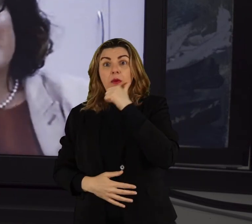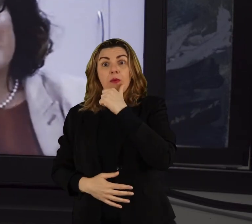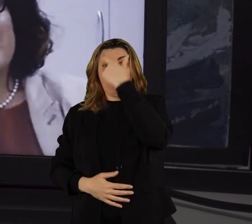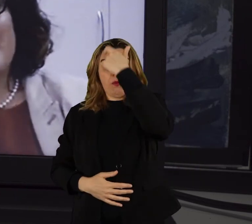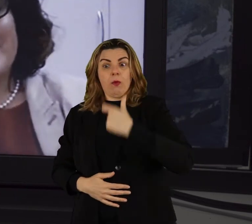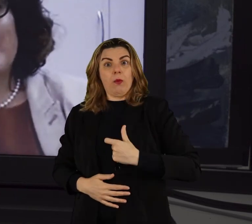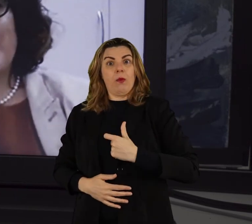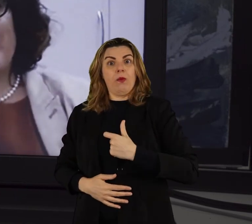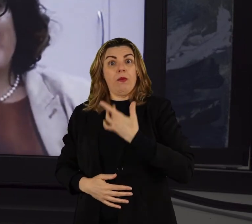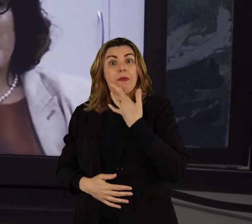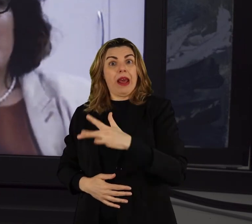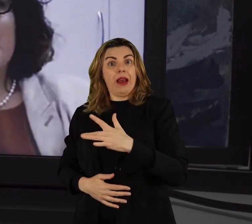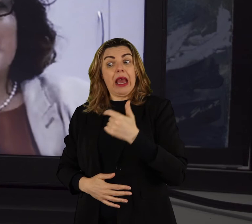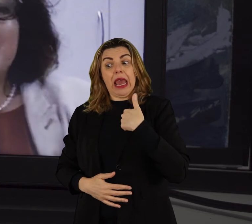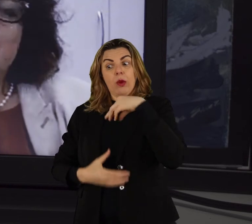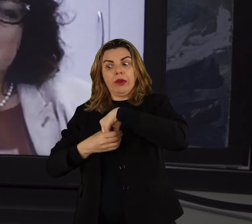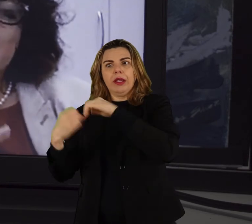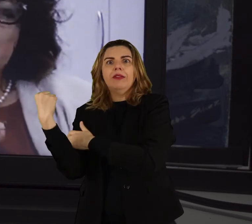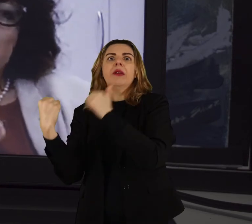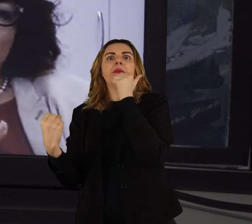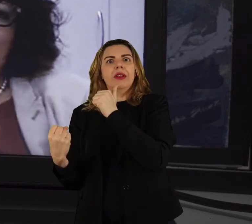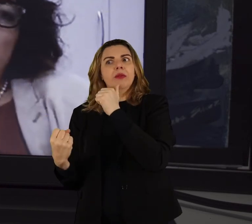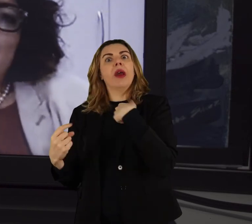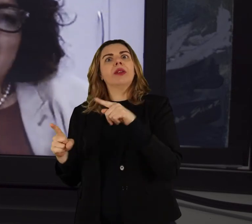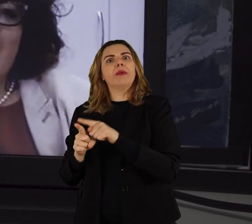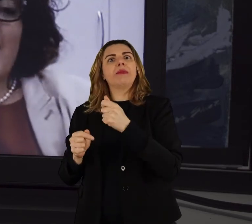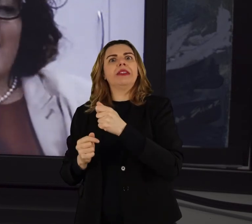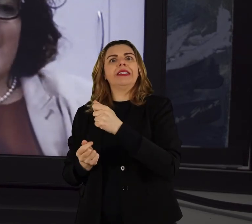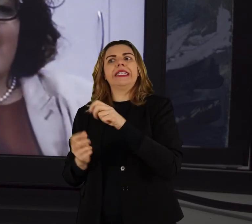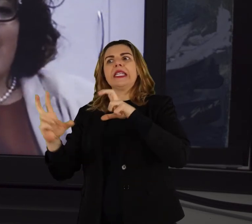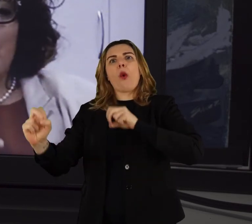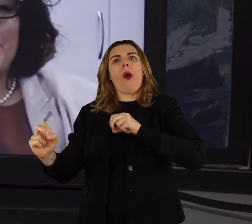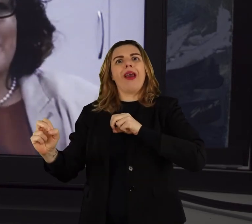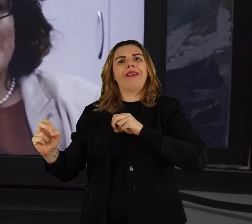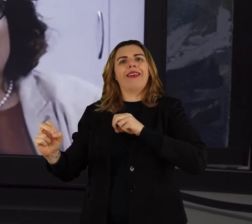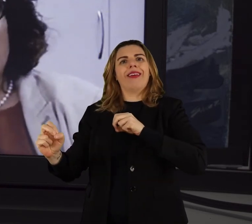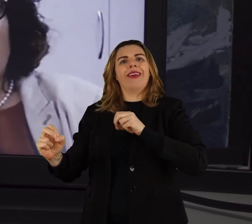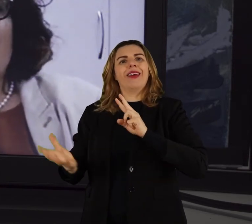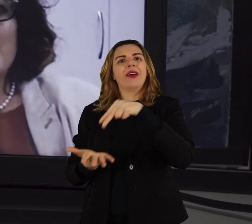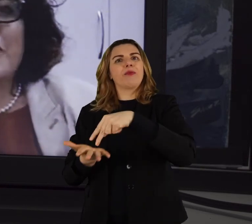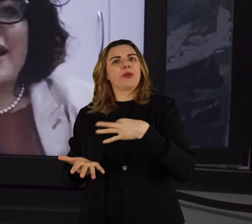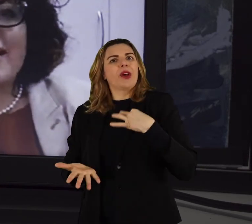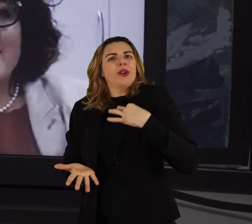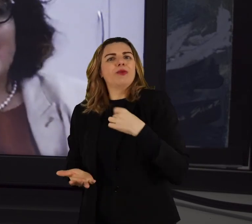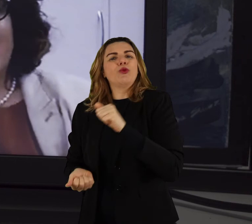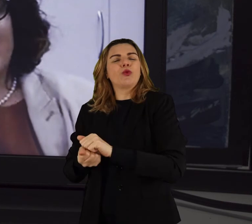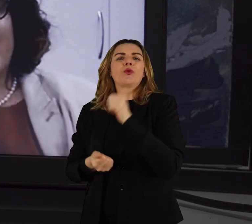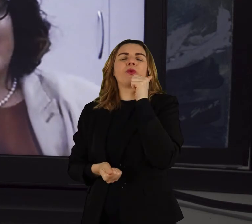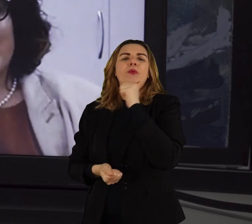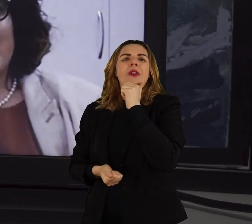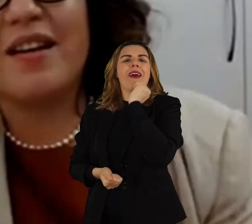tenho que saber que dentro do meu feminismo eu também tenho que dividir o protagonismo com as